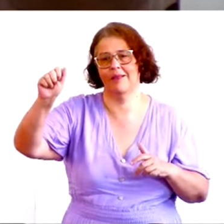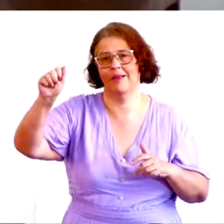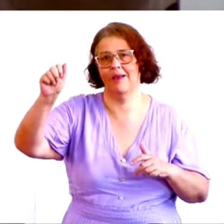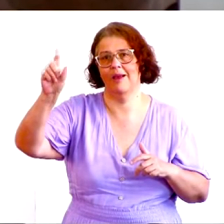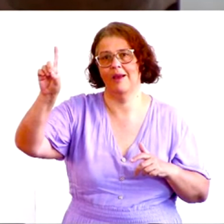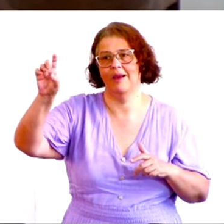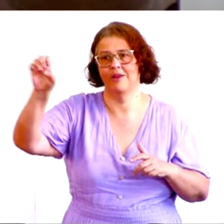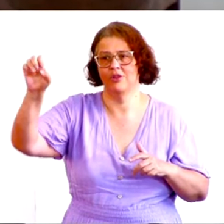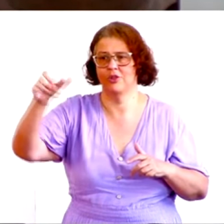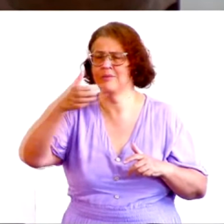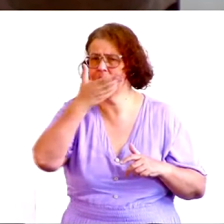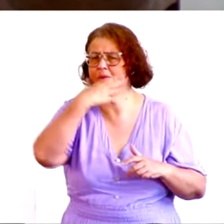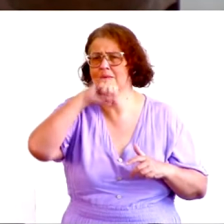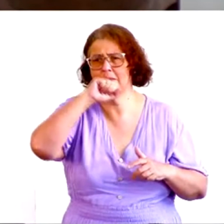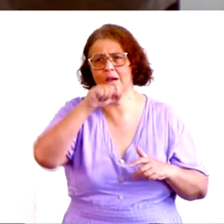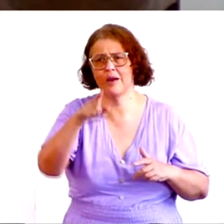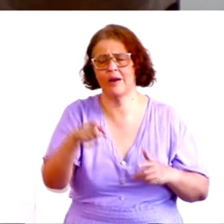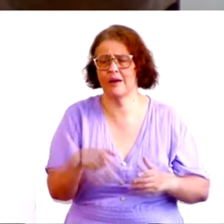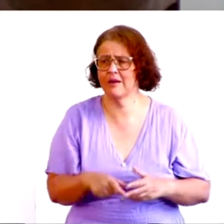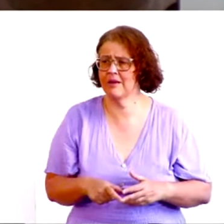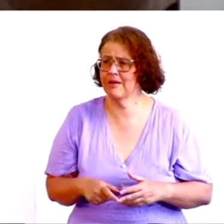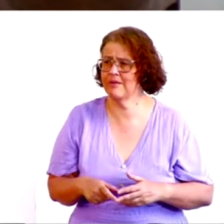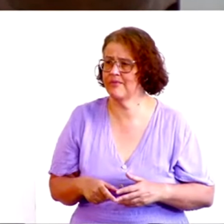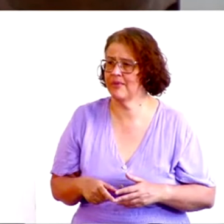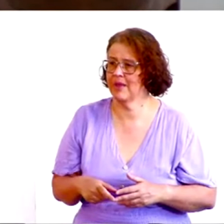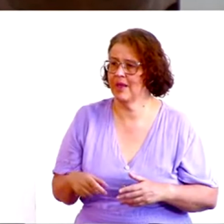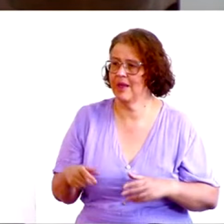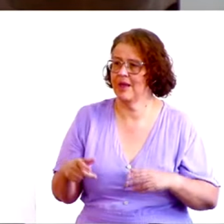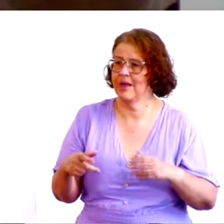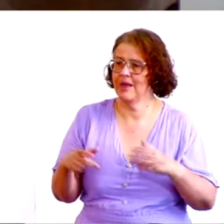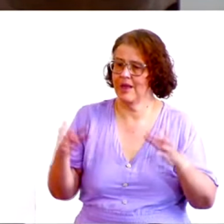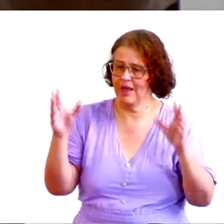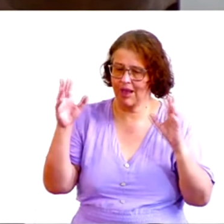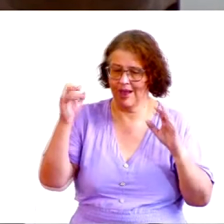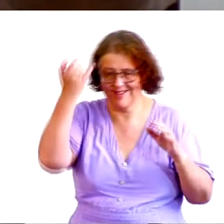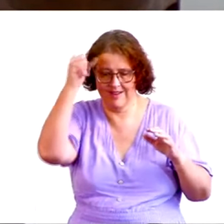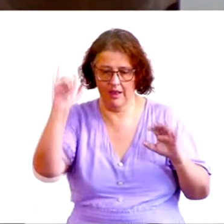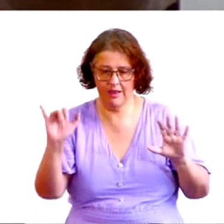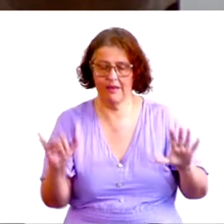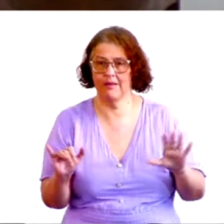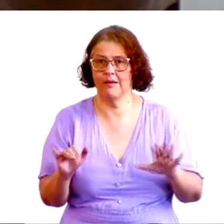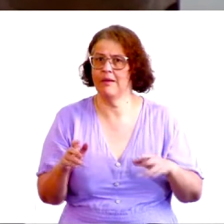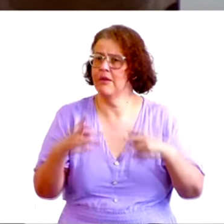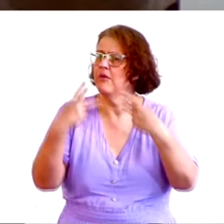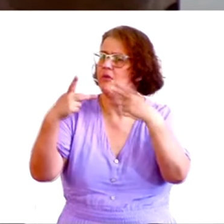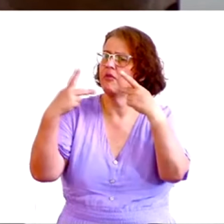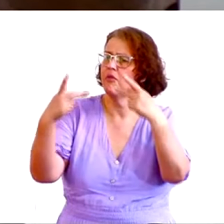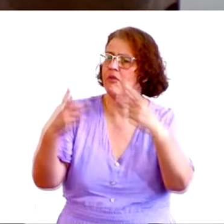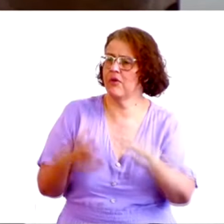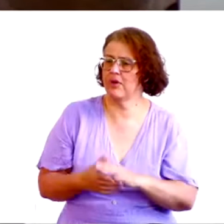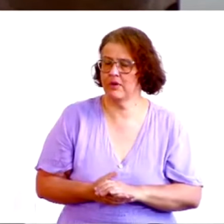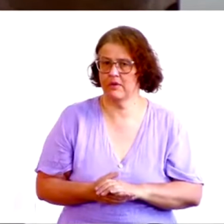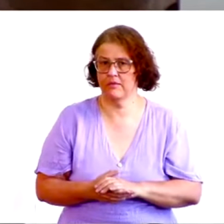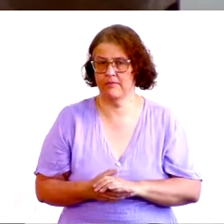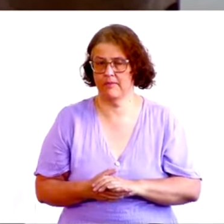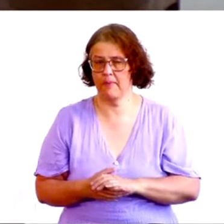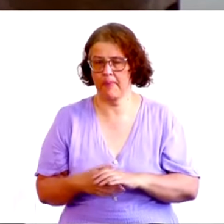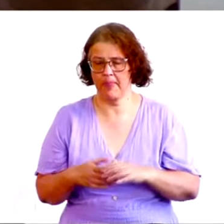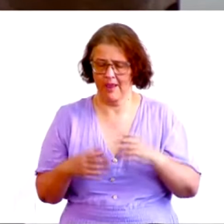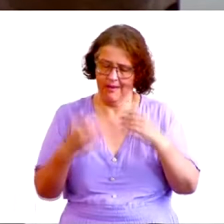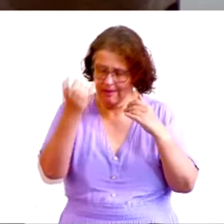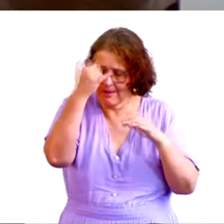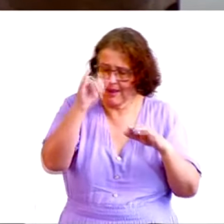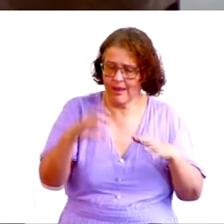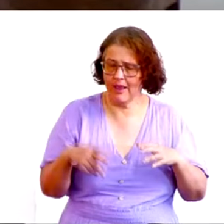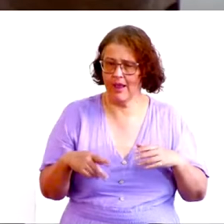digo isso para os meus filhos eu não posso prometer que eu estarei aqui todos os dias da vida